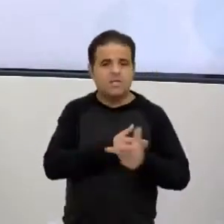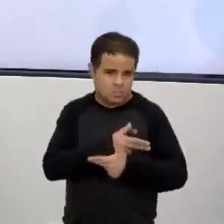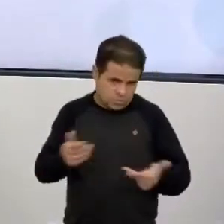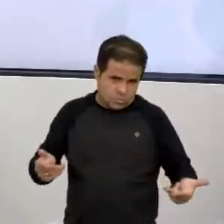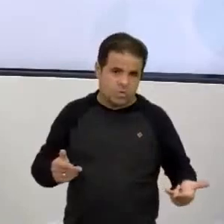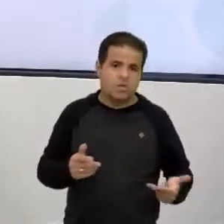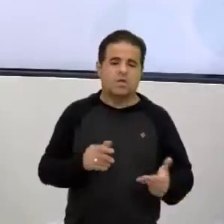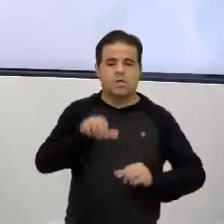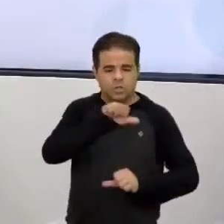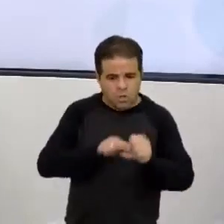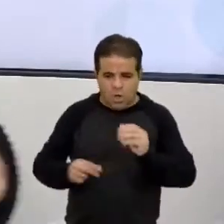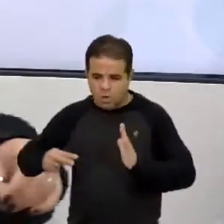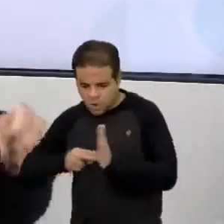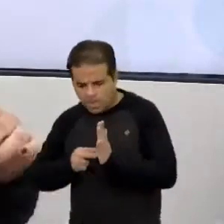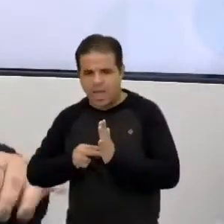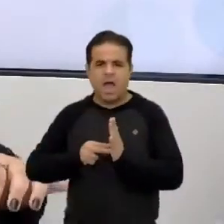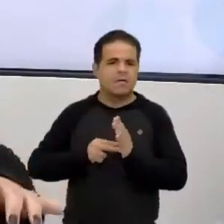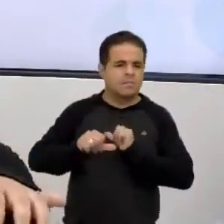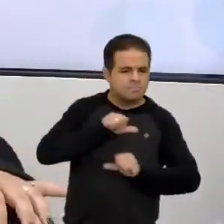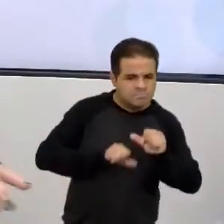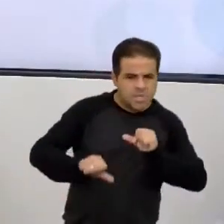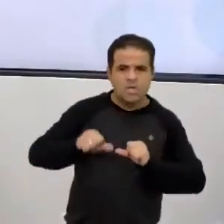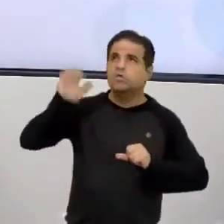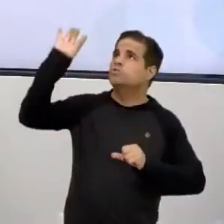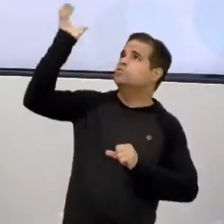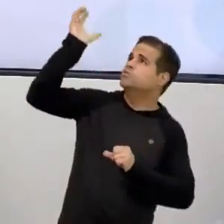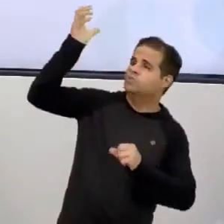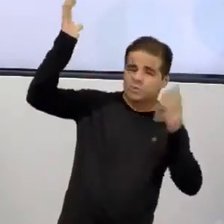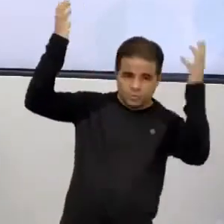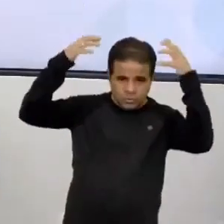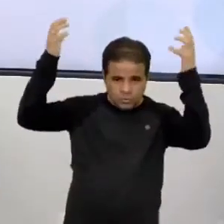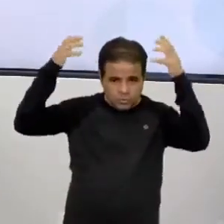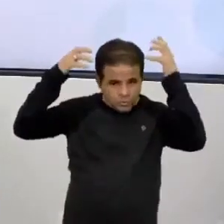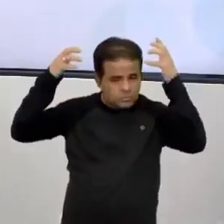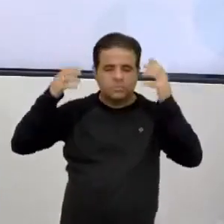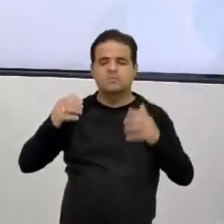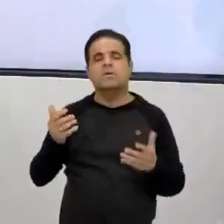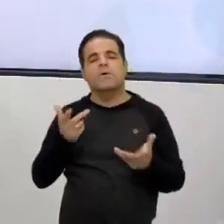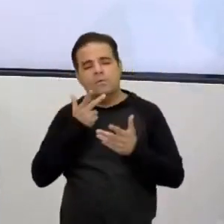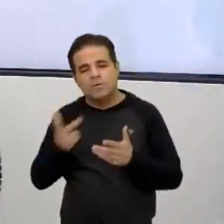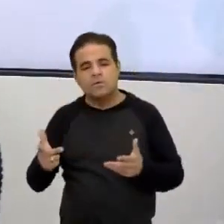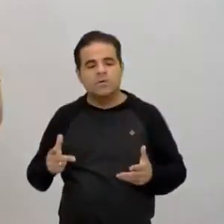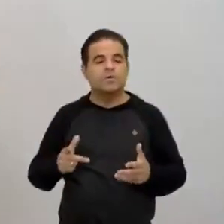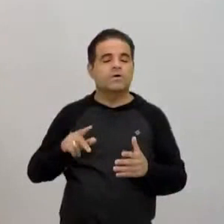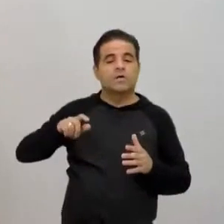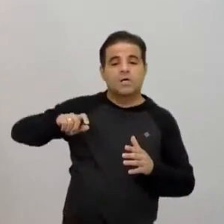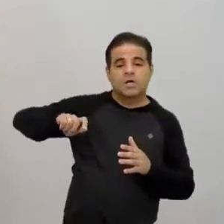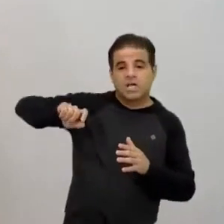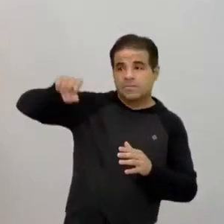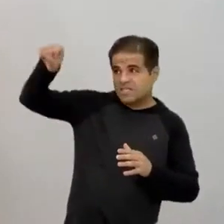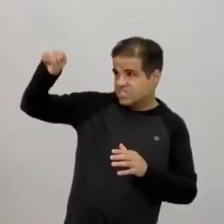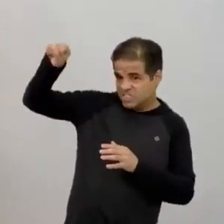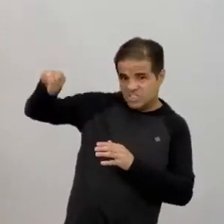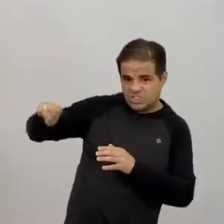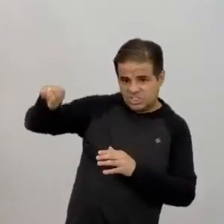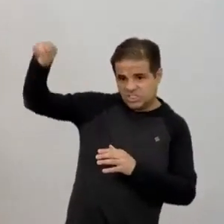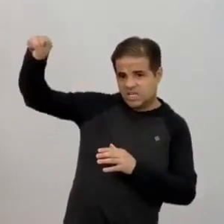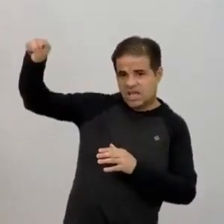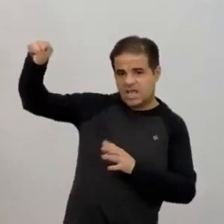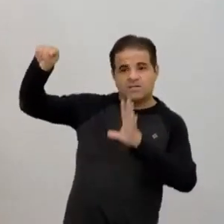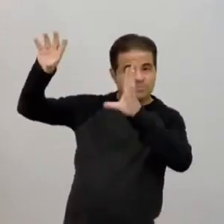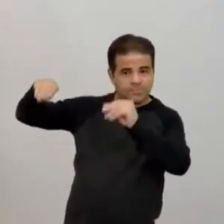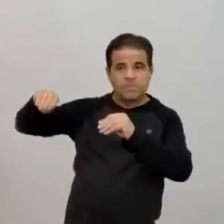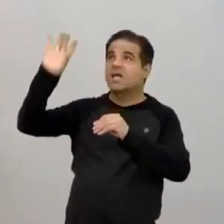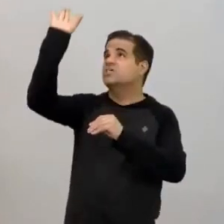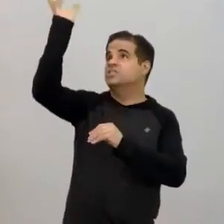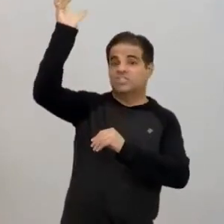mexo fiação, troco tomada, troco chuveiro, troco tudo... Mas assim, chave geral desligada. Então, ela vai trocar a lâmpada,